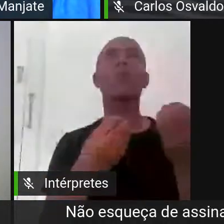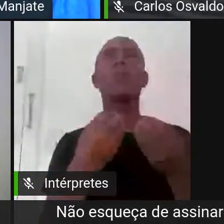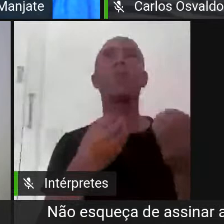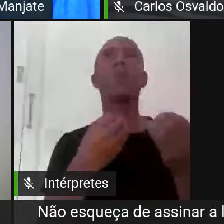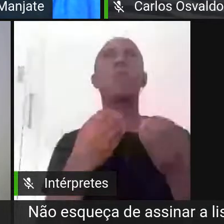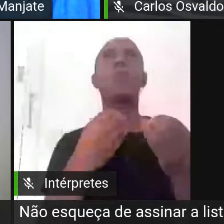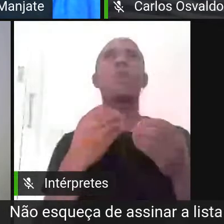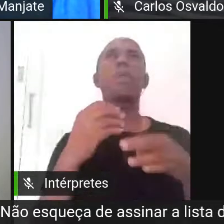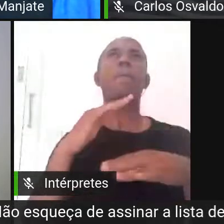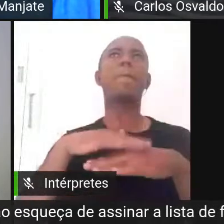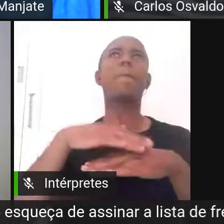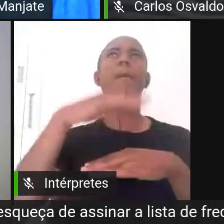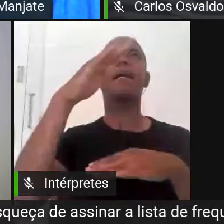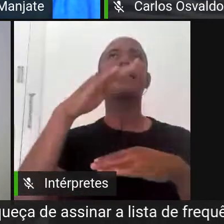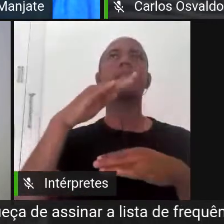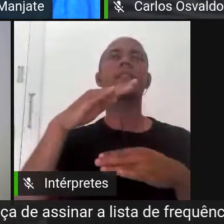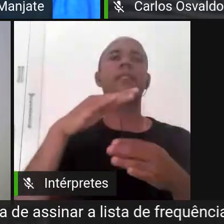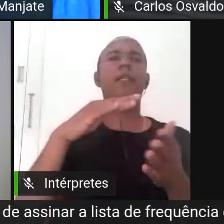ultrapassa o livro que foi publicado.